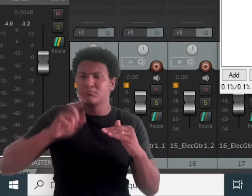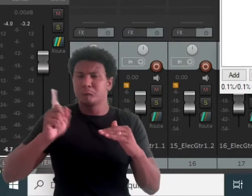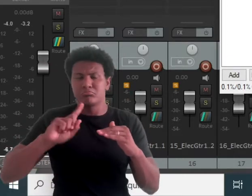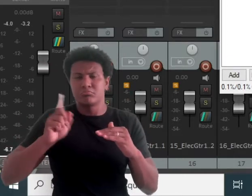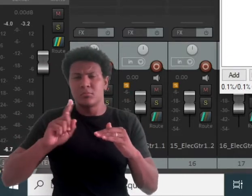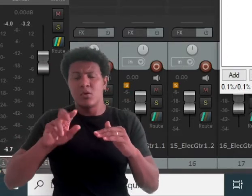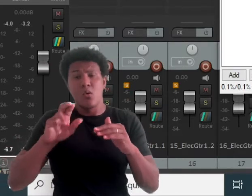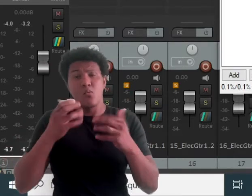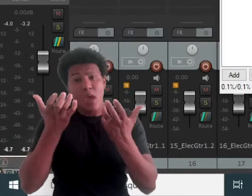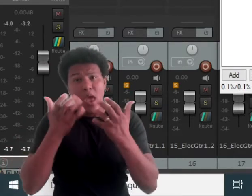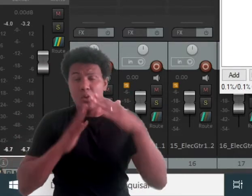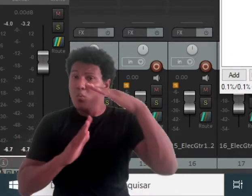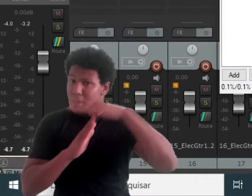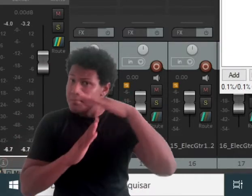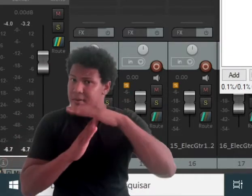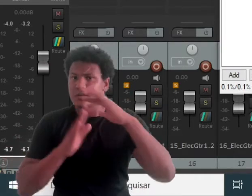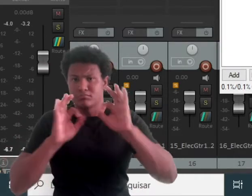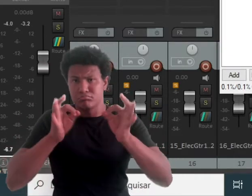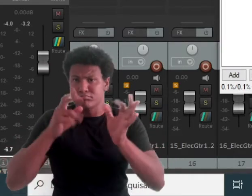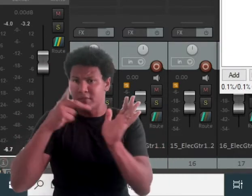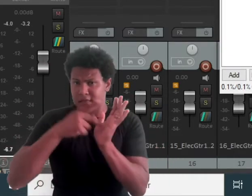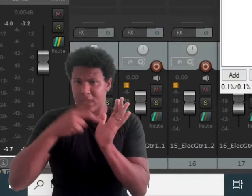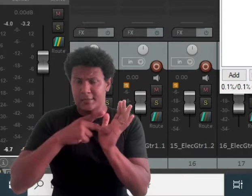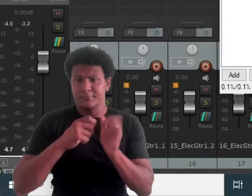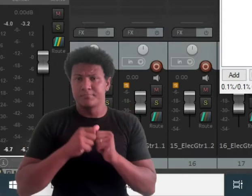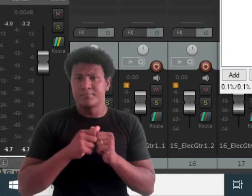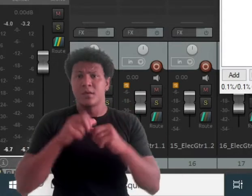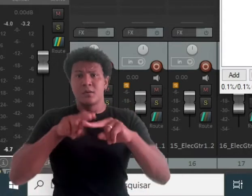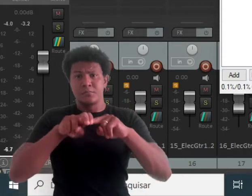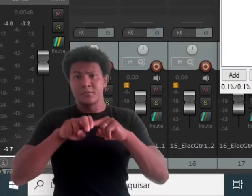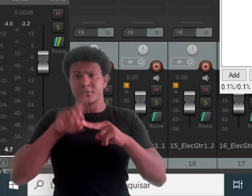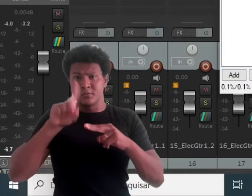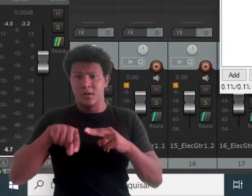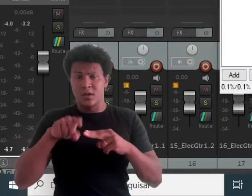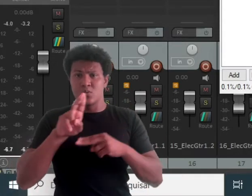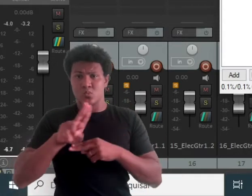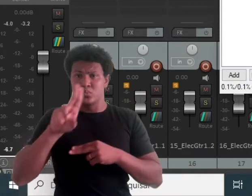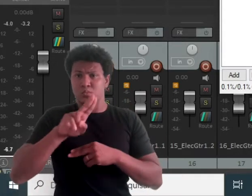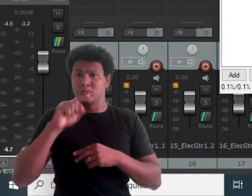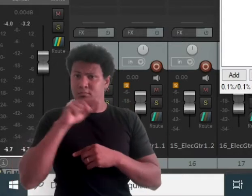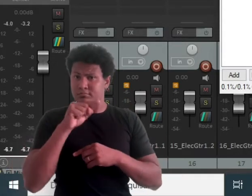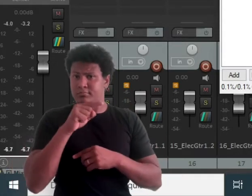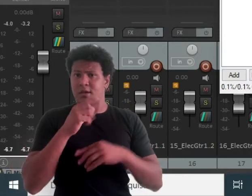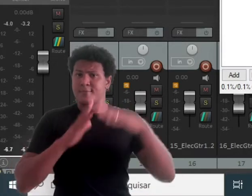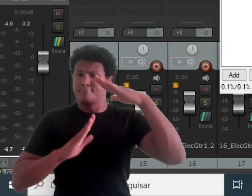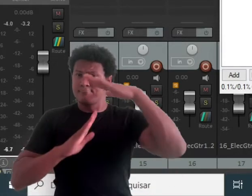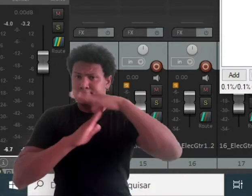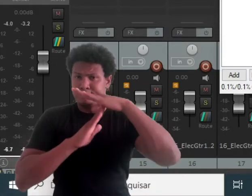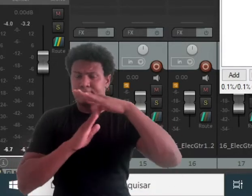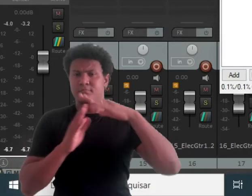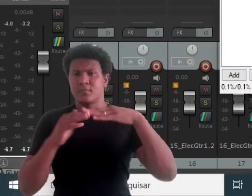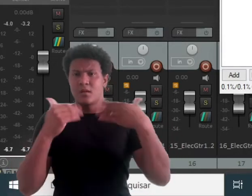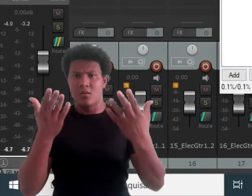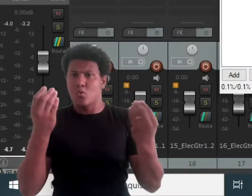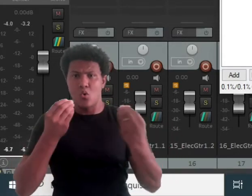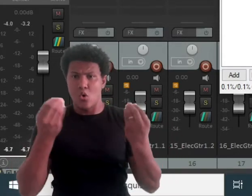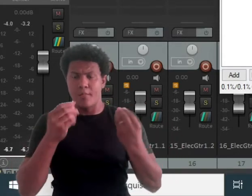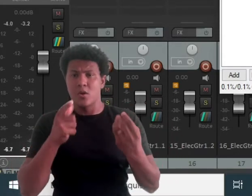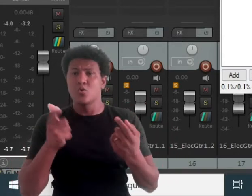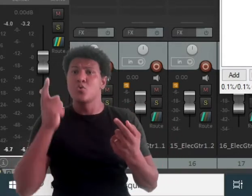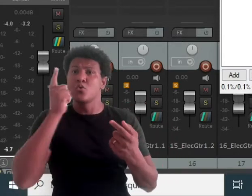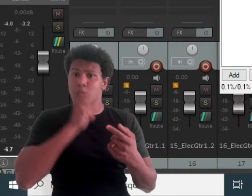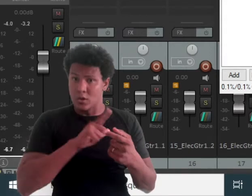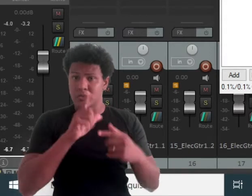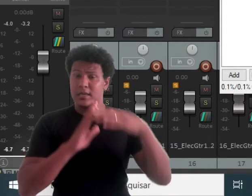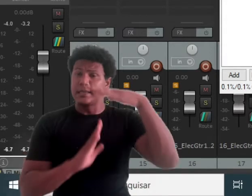ele limitar, né, os picos da caixa. Então, eu vou usar o link, que aí eu consigo limitar sem alterar o